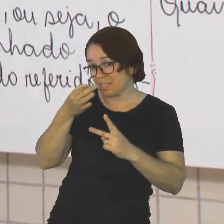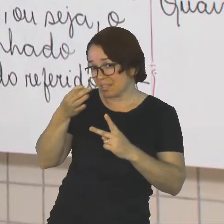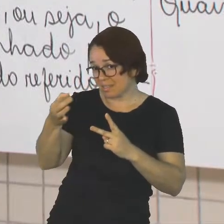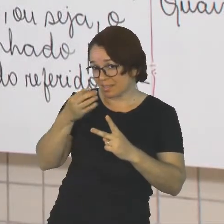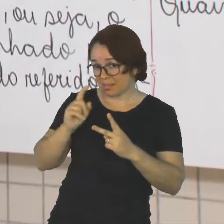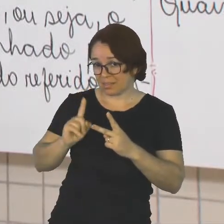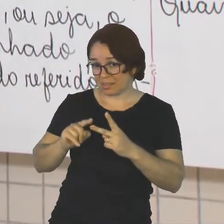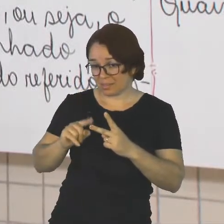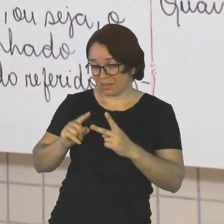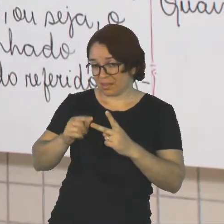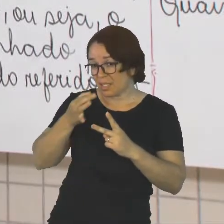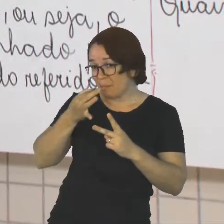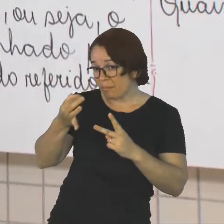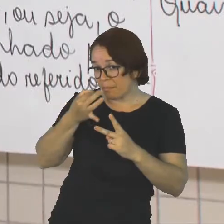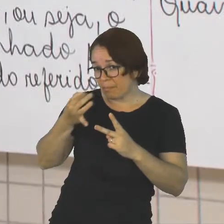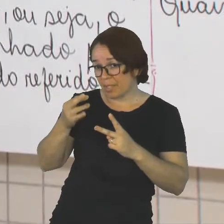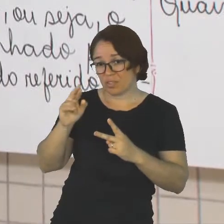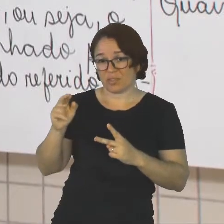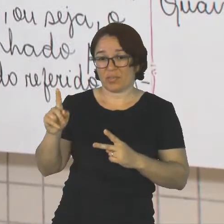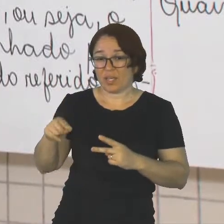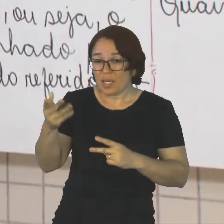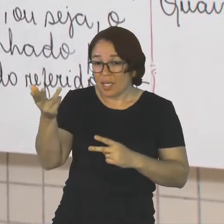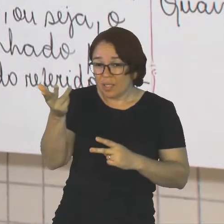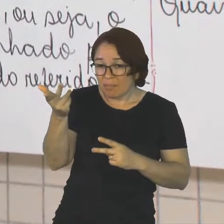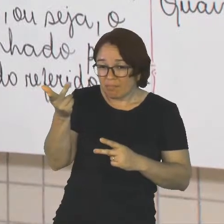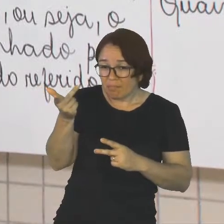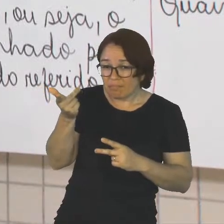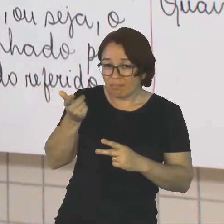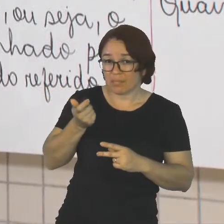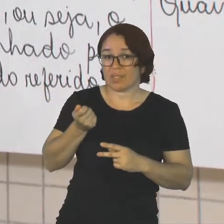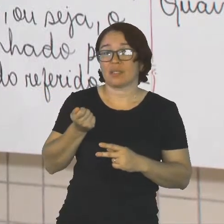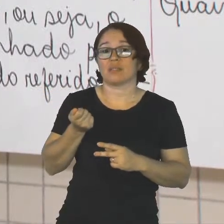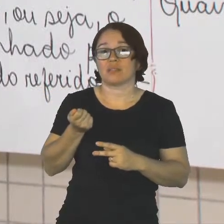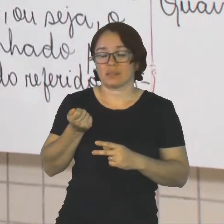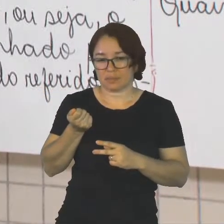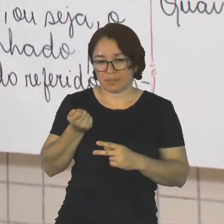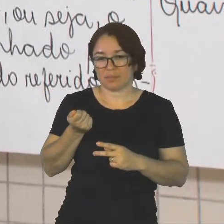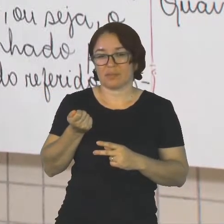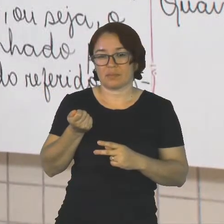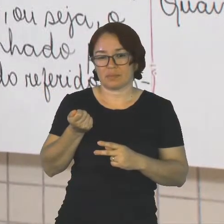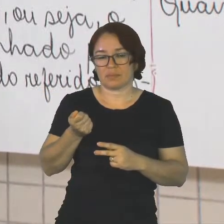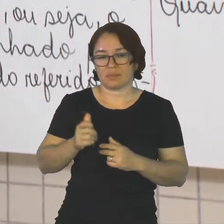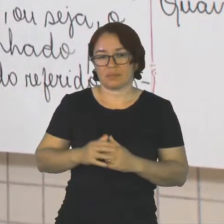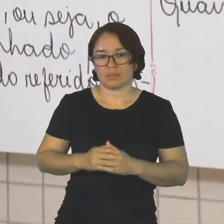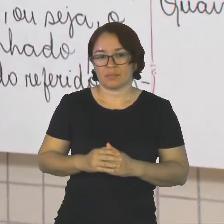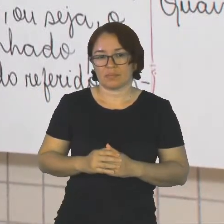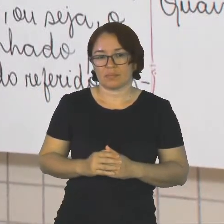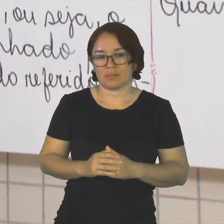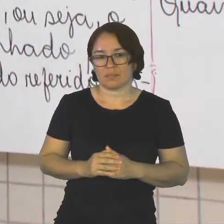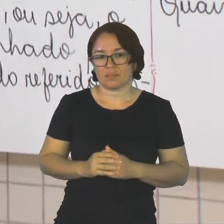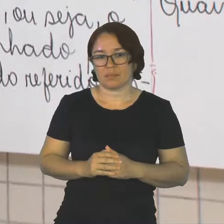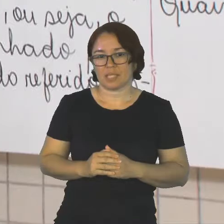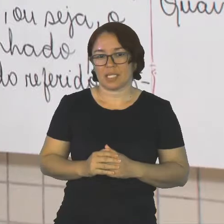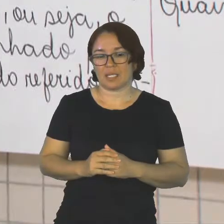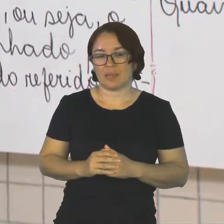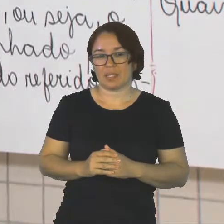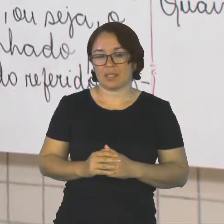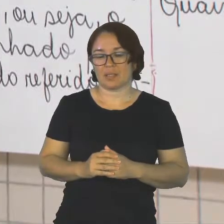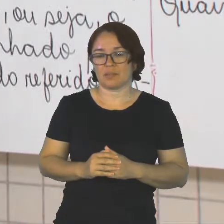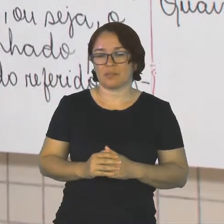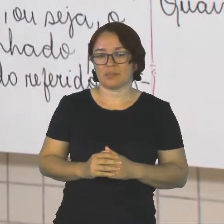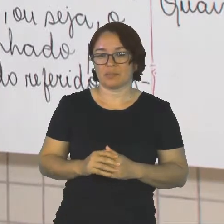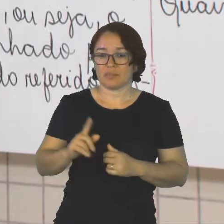tenta convencer. Persuasão é convencer. Persuadir é convencer. Vários textos têm